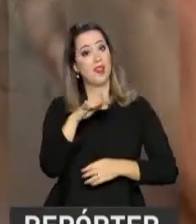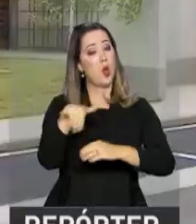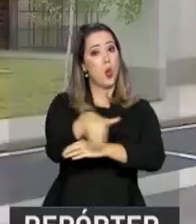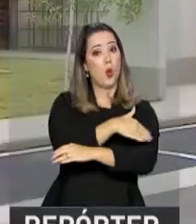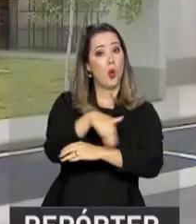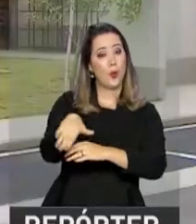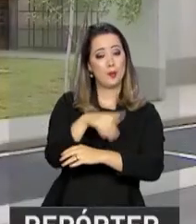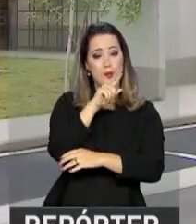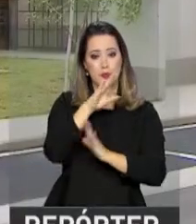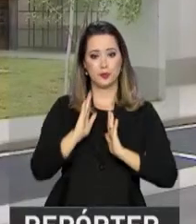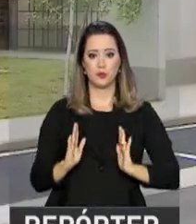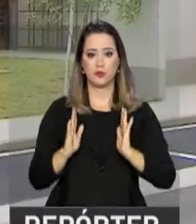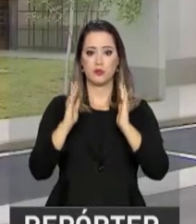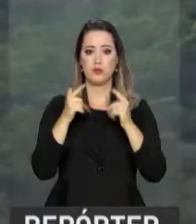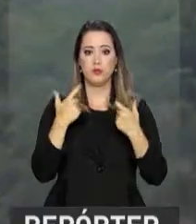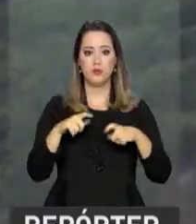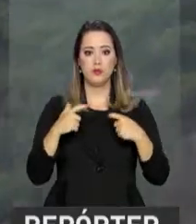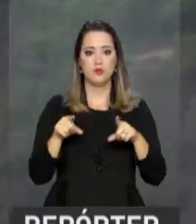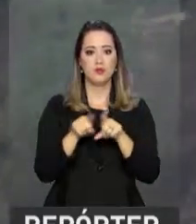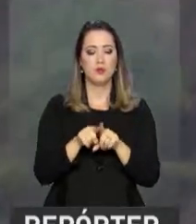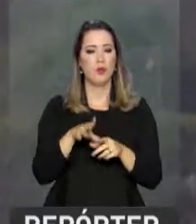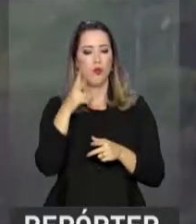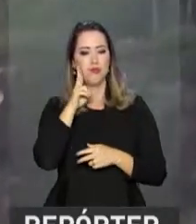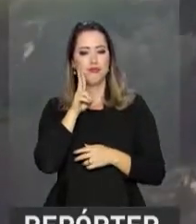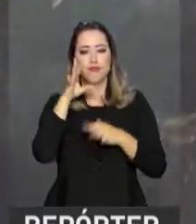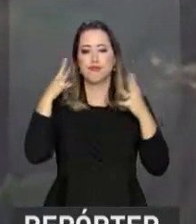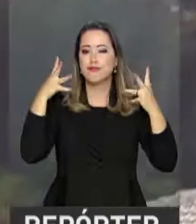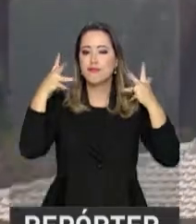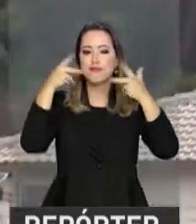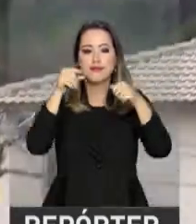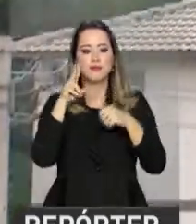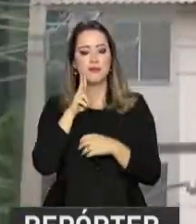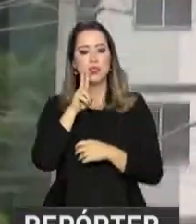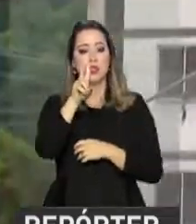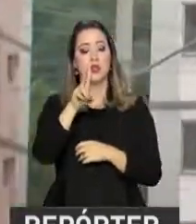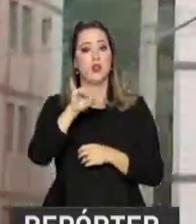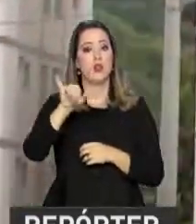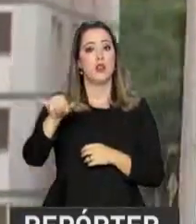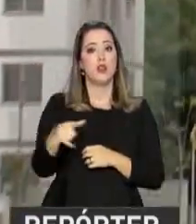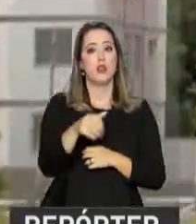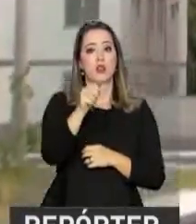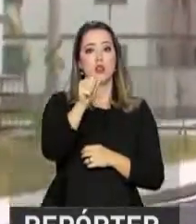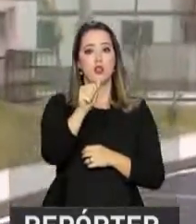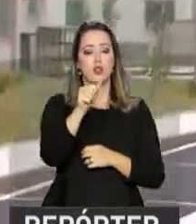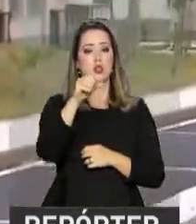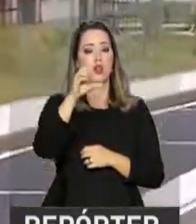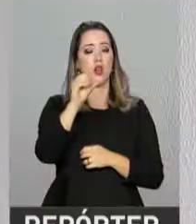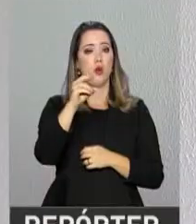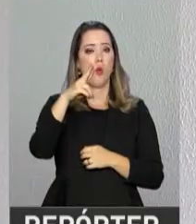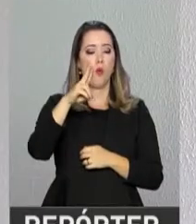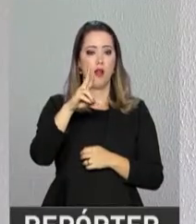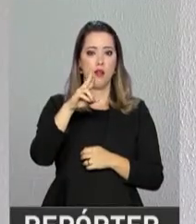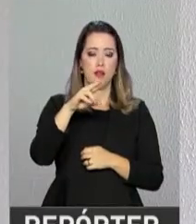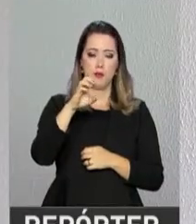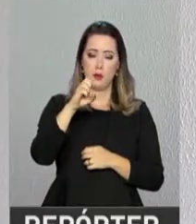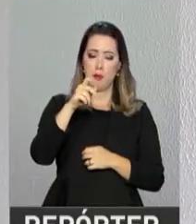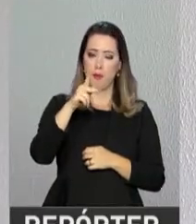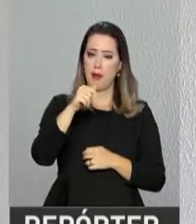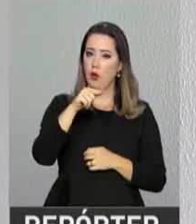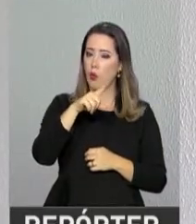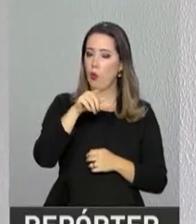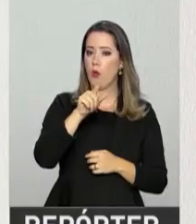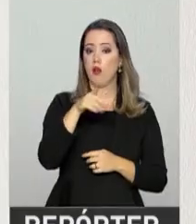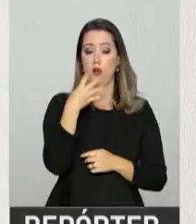luísa no residencial vila carioca tem uma vista privilegiada em jacarepaguá na zona oeste o apartamento tem